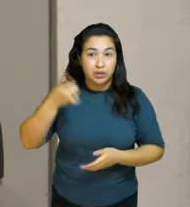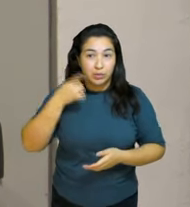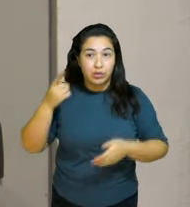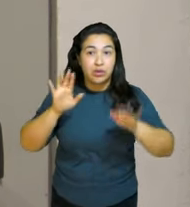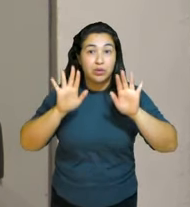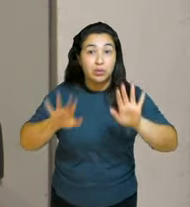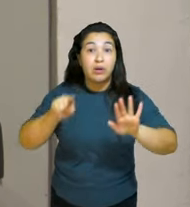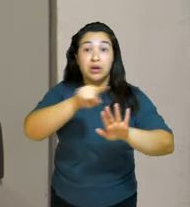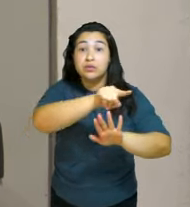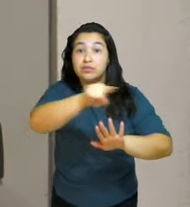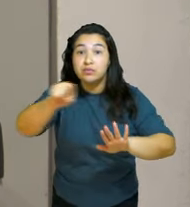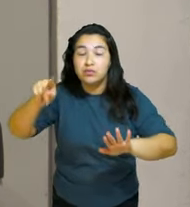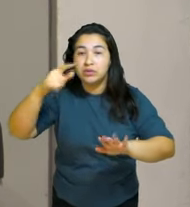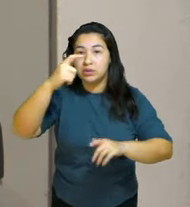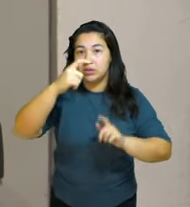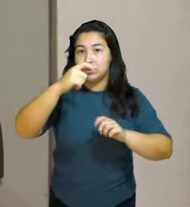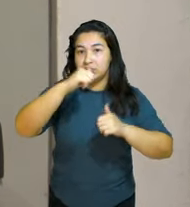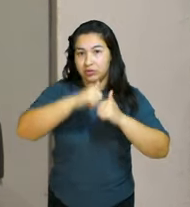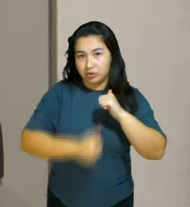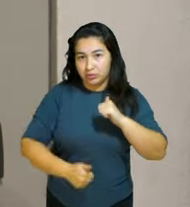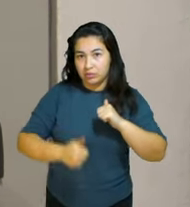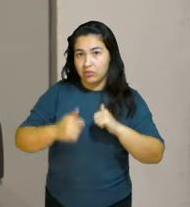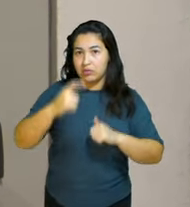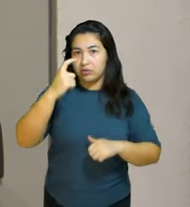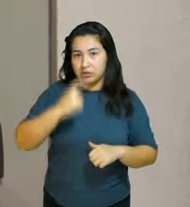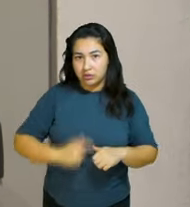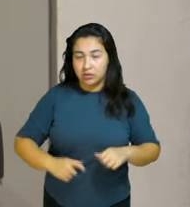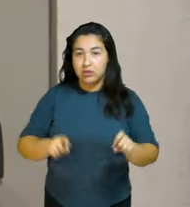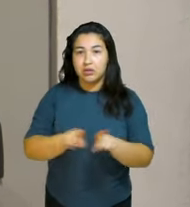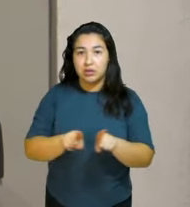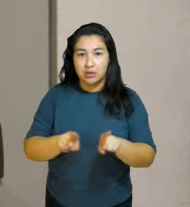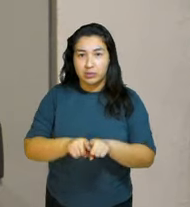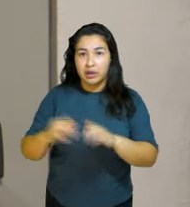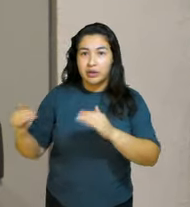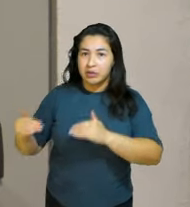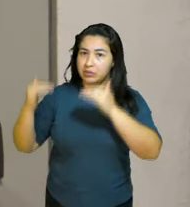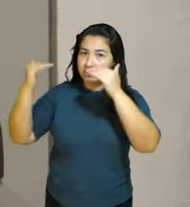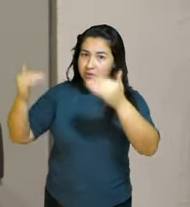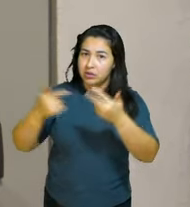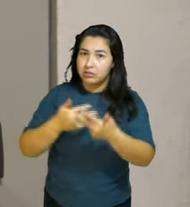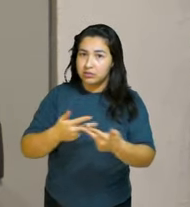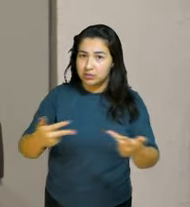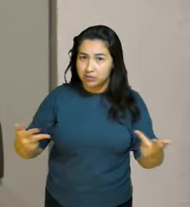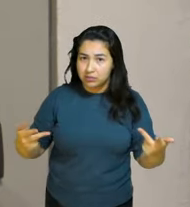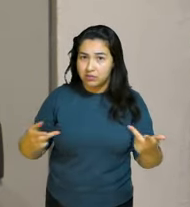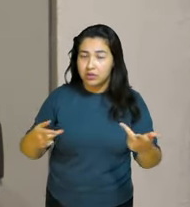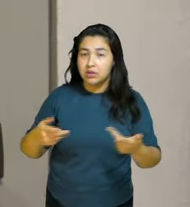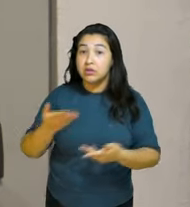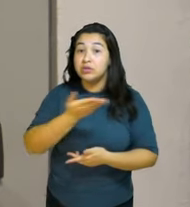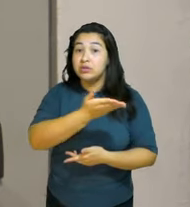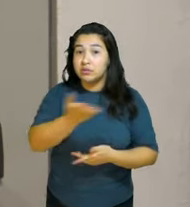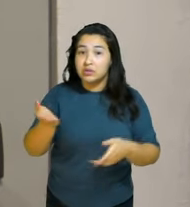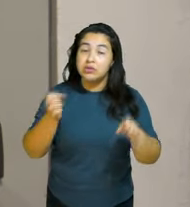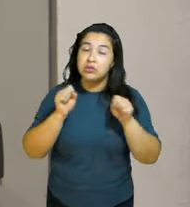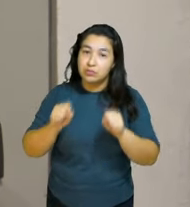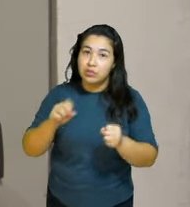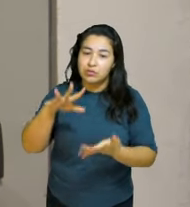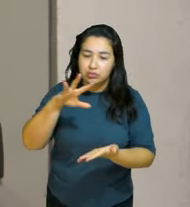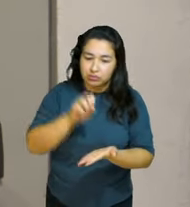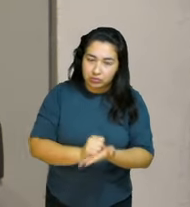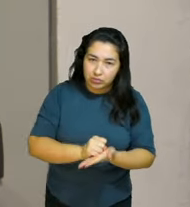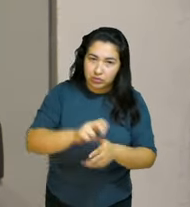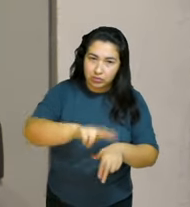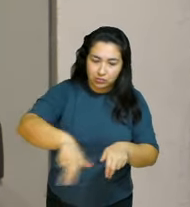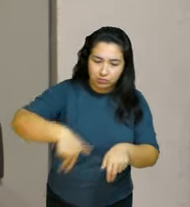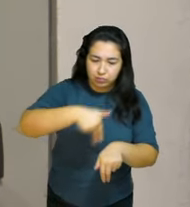vocês que fazem diariamente o esporte catarinense, e aí nós vamos abrir, a assessoria estará rodando, abrindo inscrições para que a